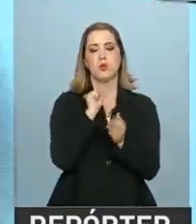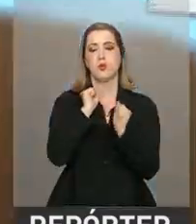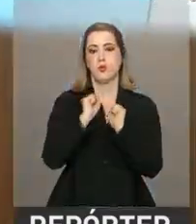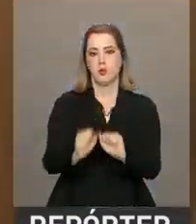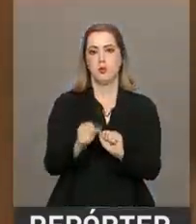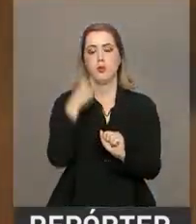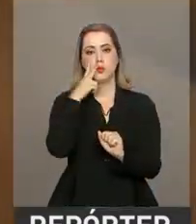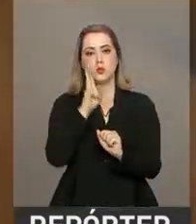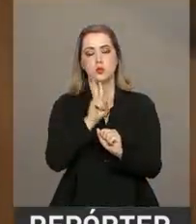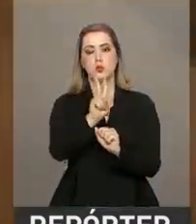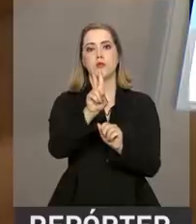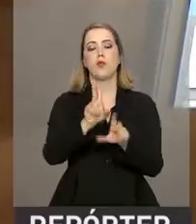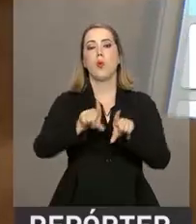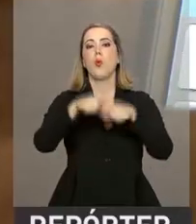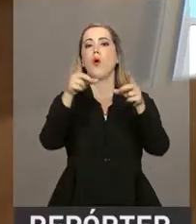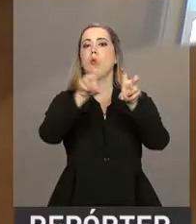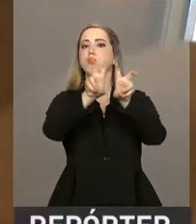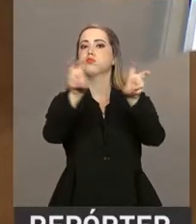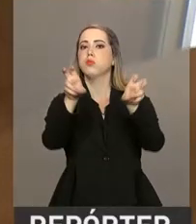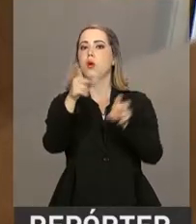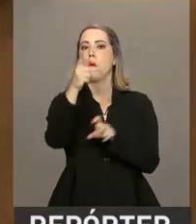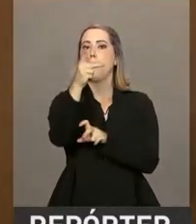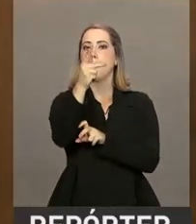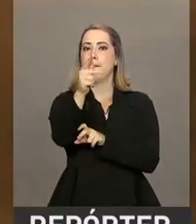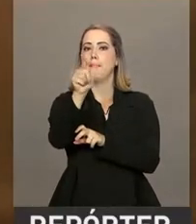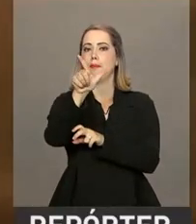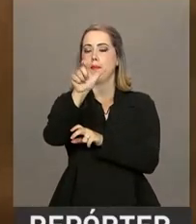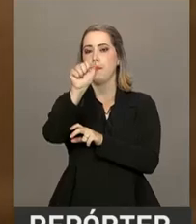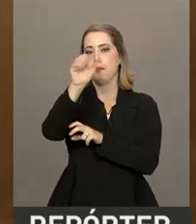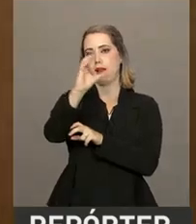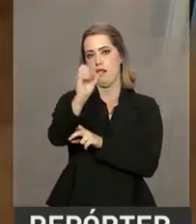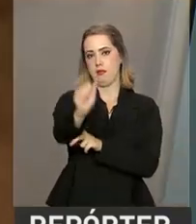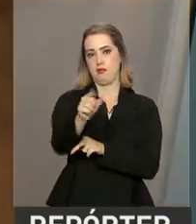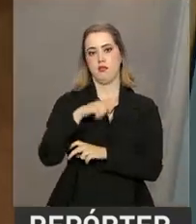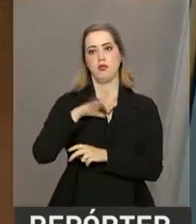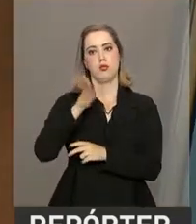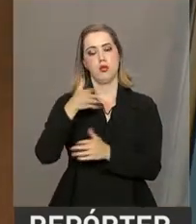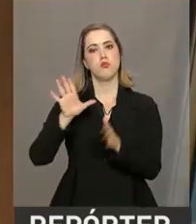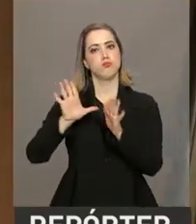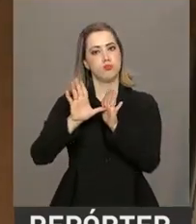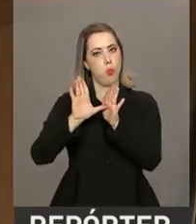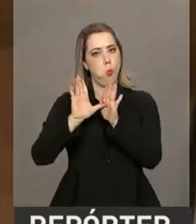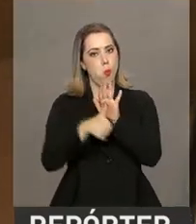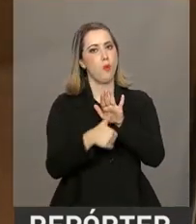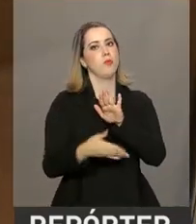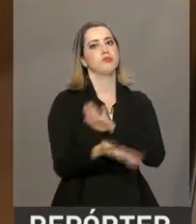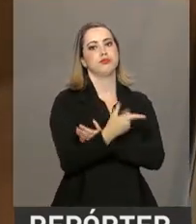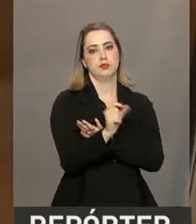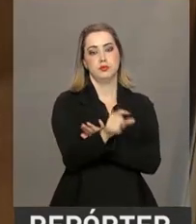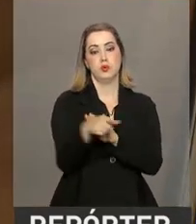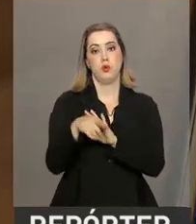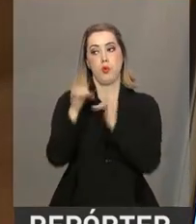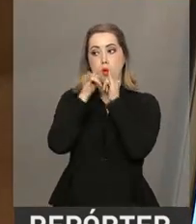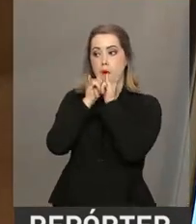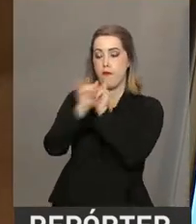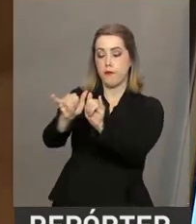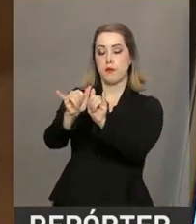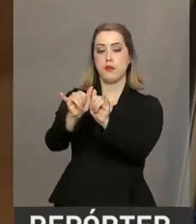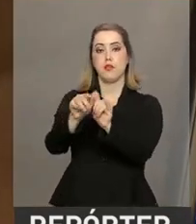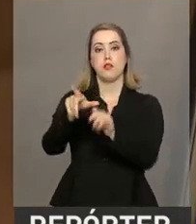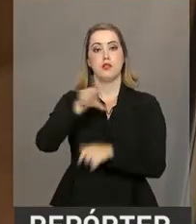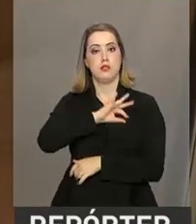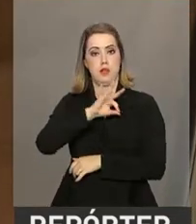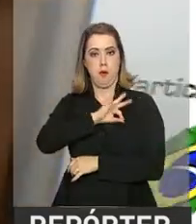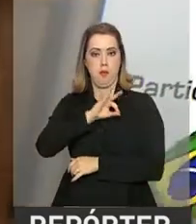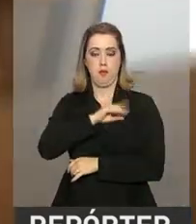placa do veículo que a população identifique moto carro ou caminhão que tenha sido alvo de bandido e avise a polícia imediatamente sem a